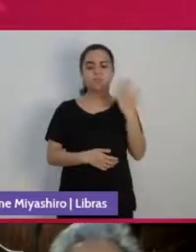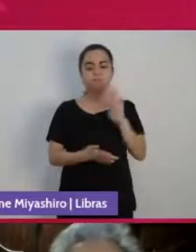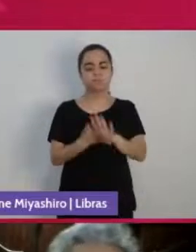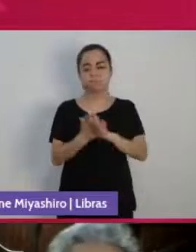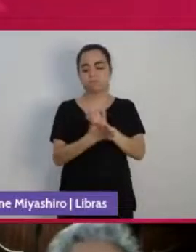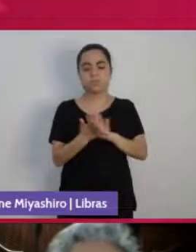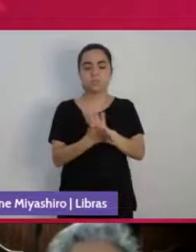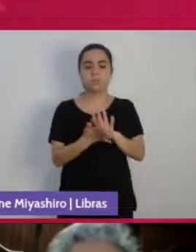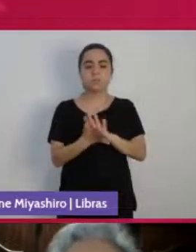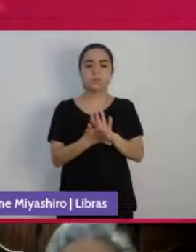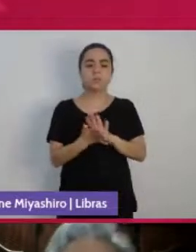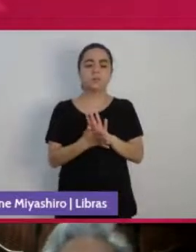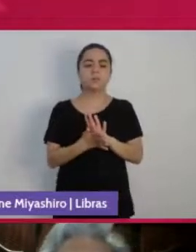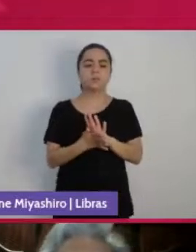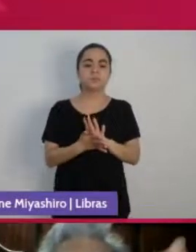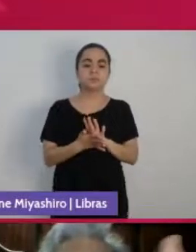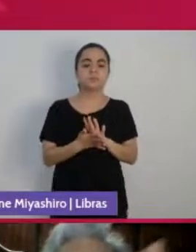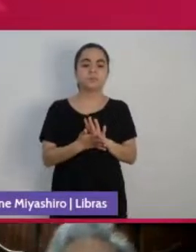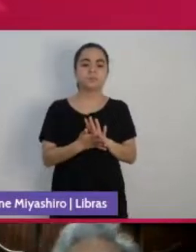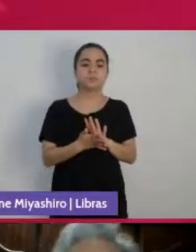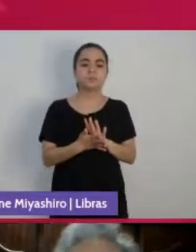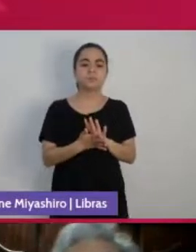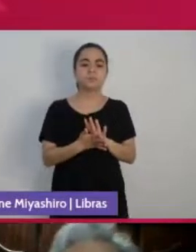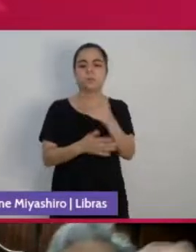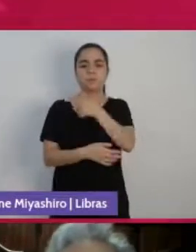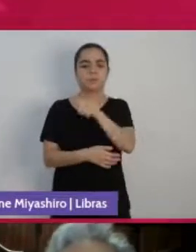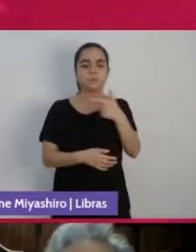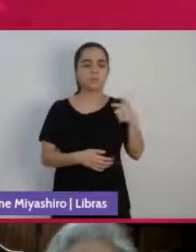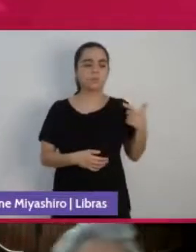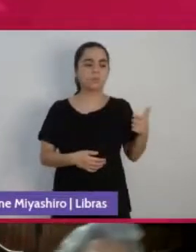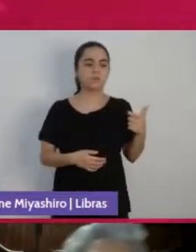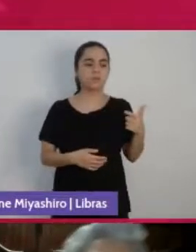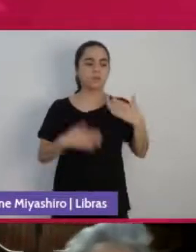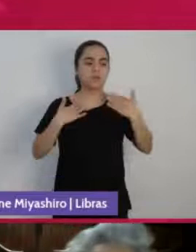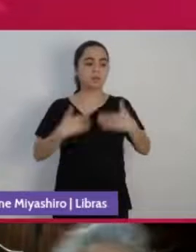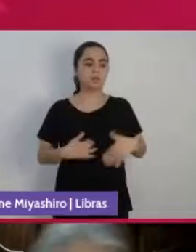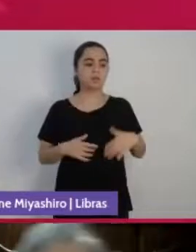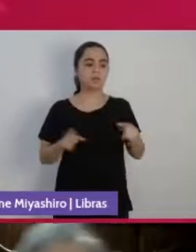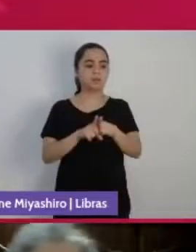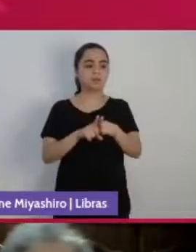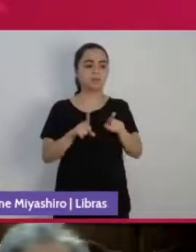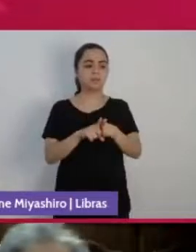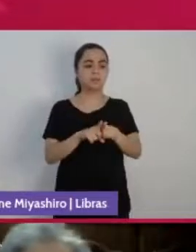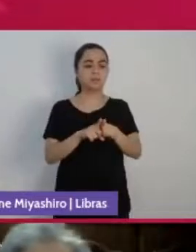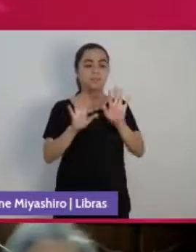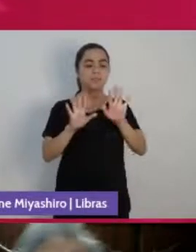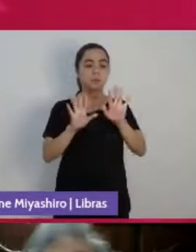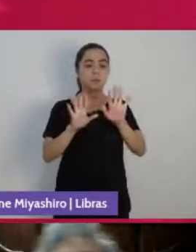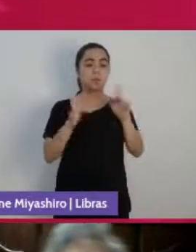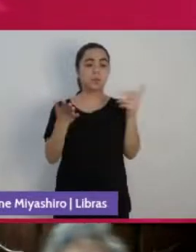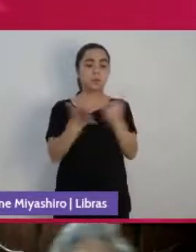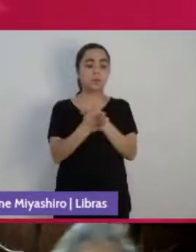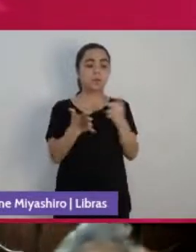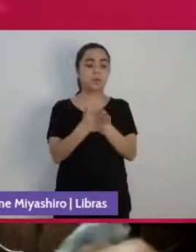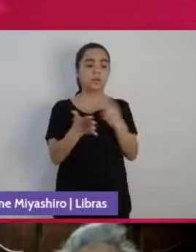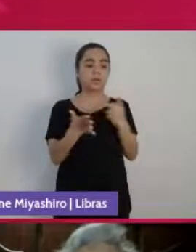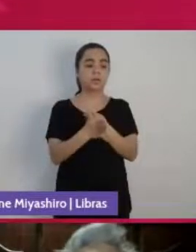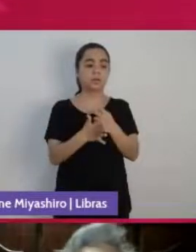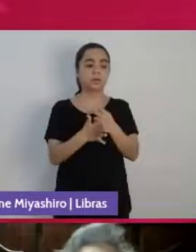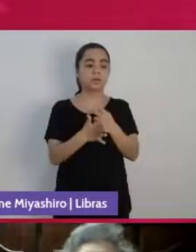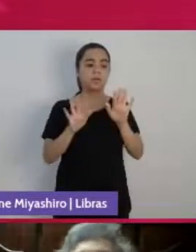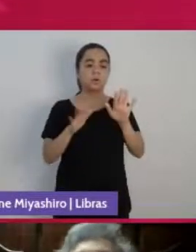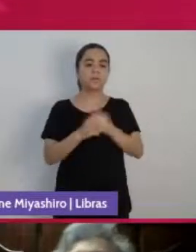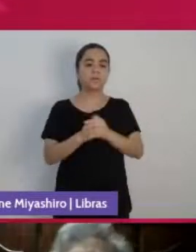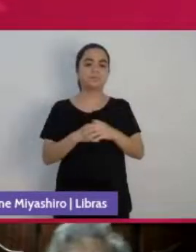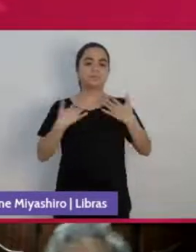nenhuma. Não peguei peitoral em nenhuma crânio caudal. Opa, tá errado. Eu peguei peitoral